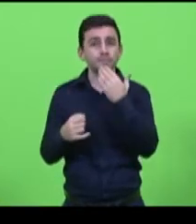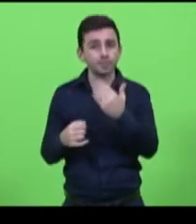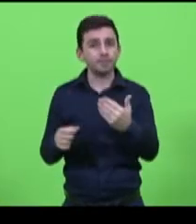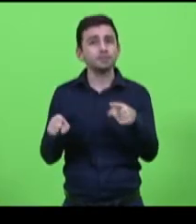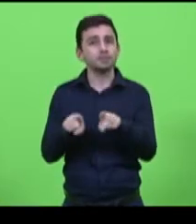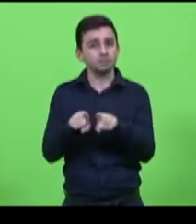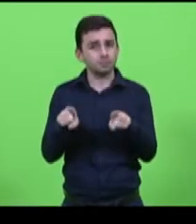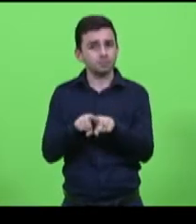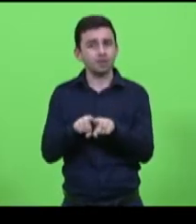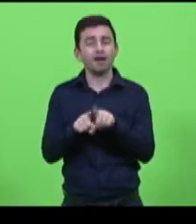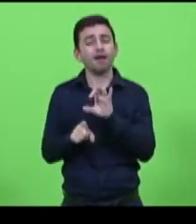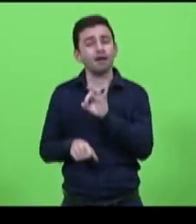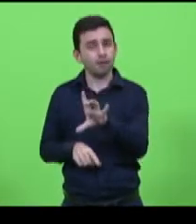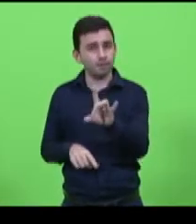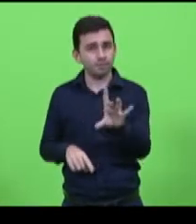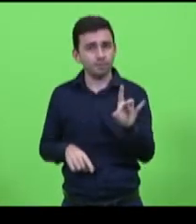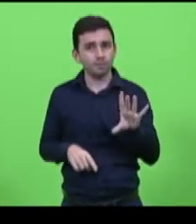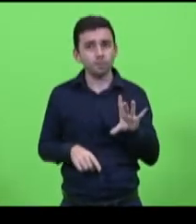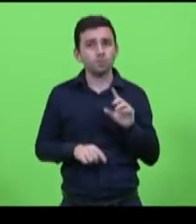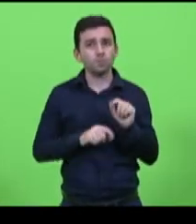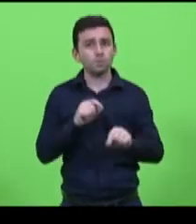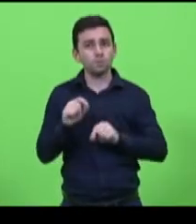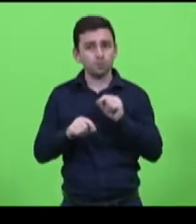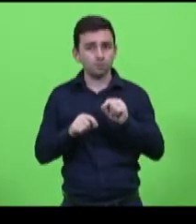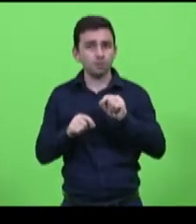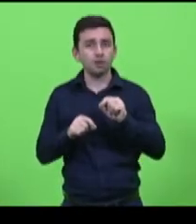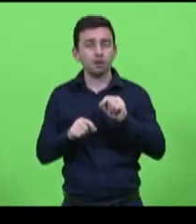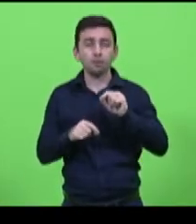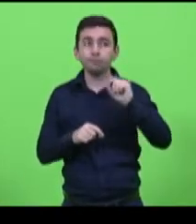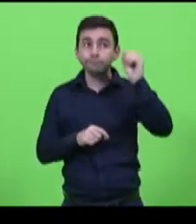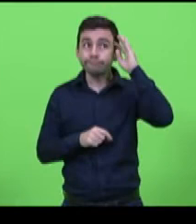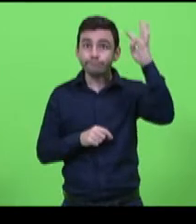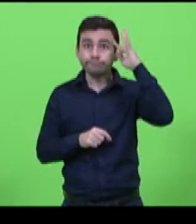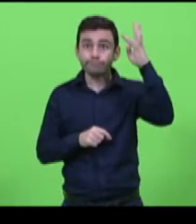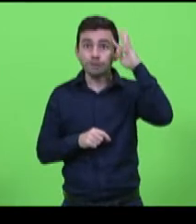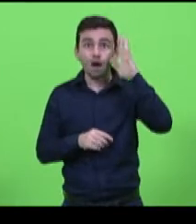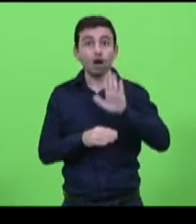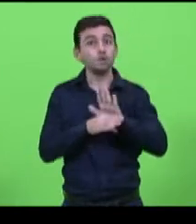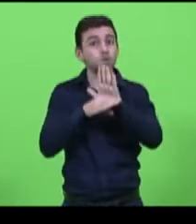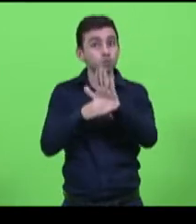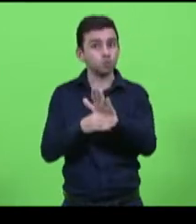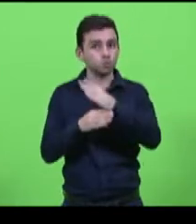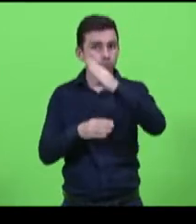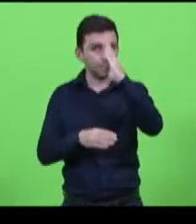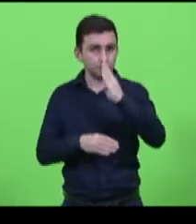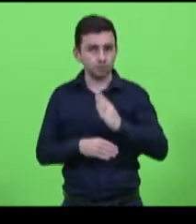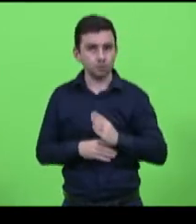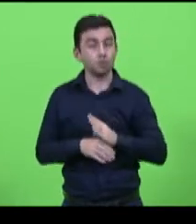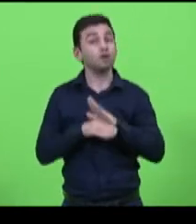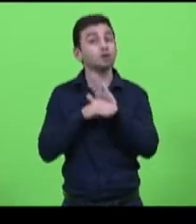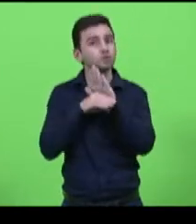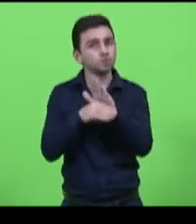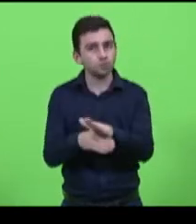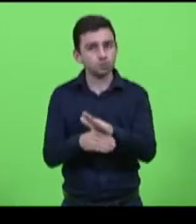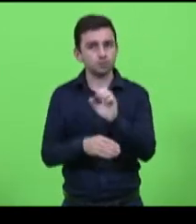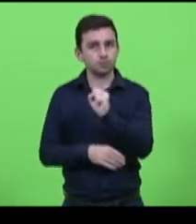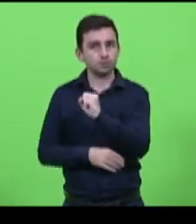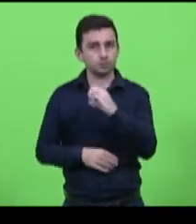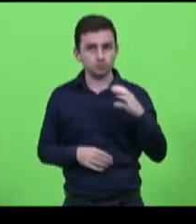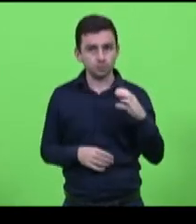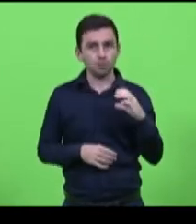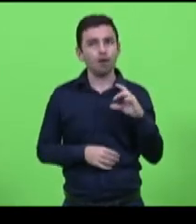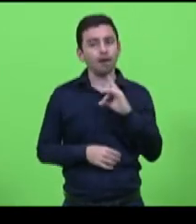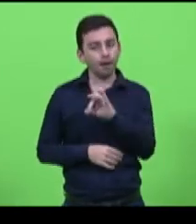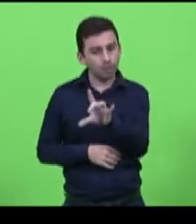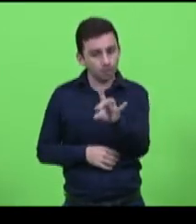que cada um passe a mão na consciência e ajude o Brasil, ajude Santa Catarina e ajude cada uma